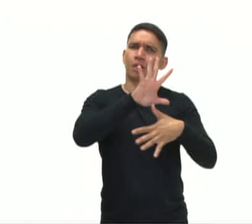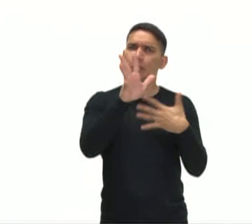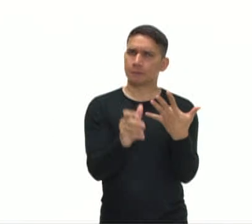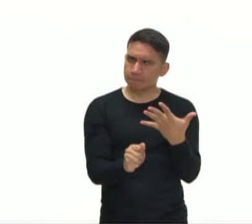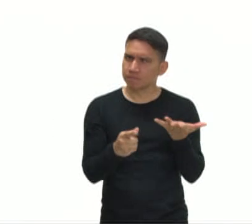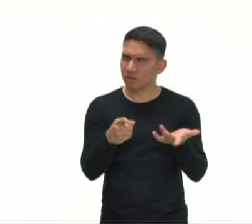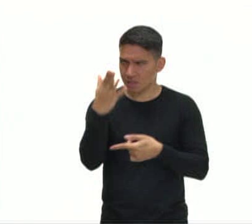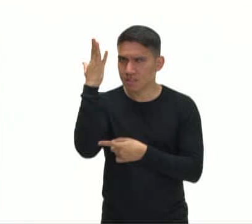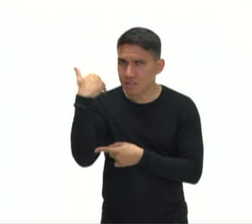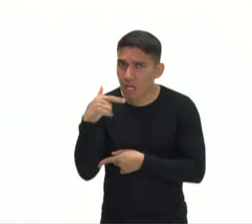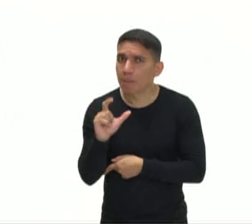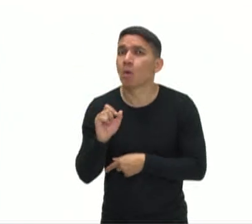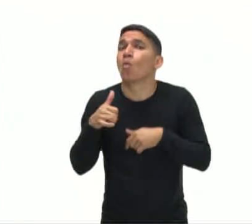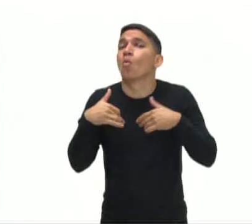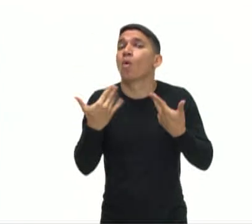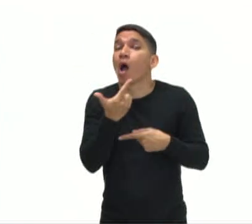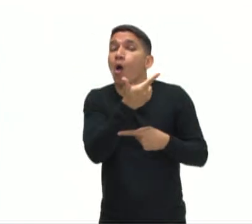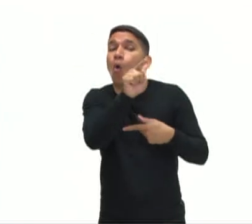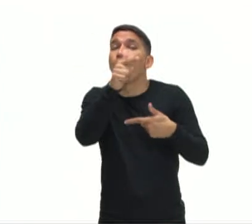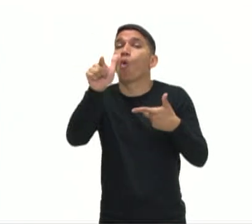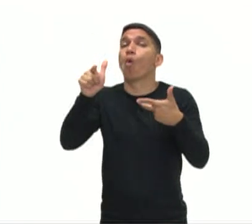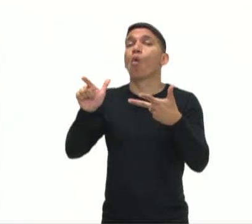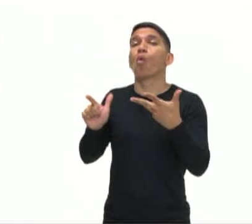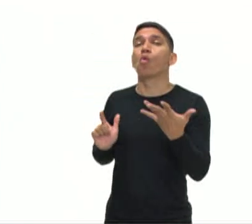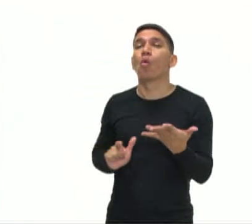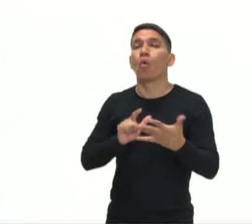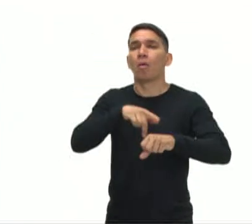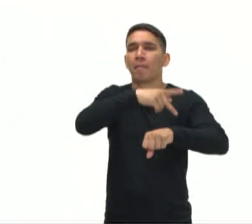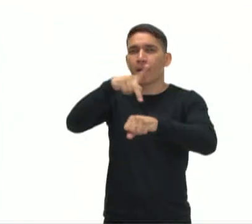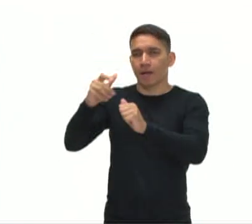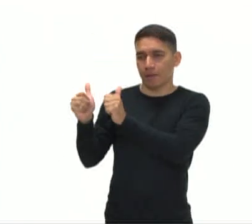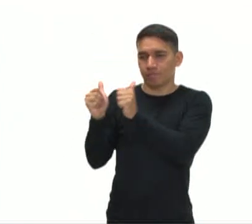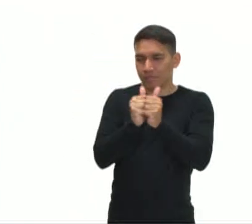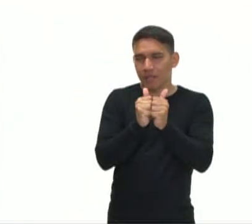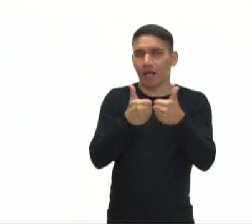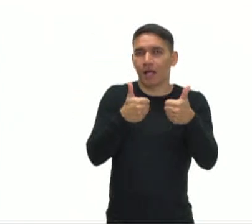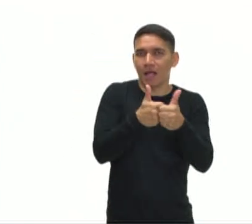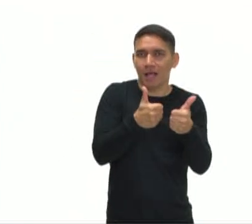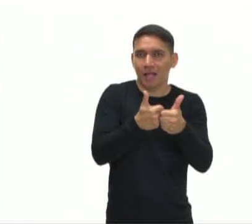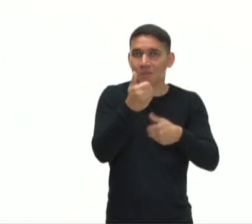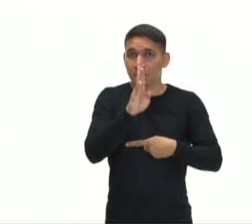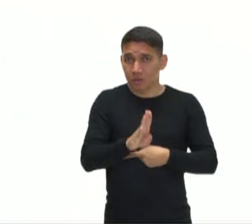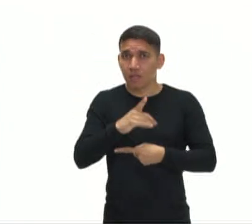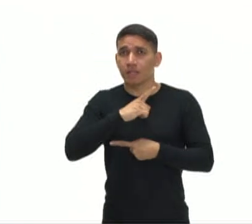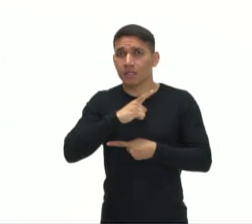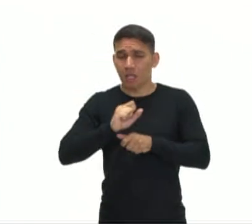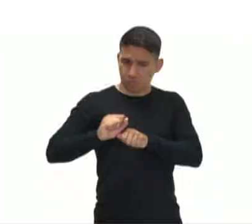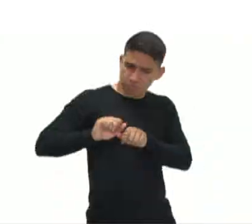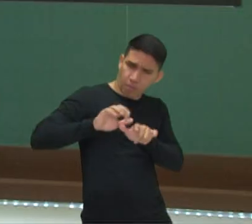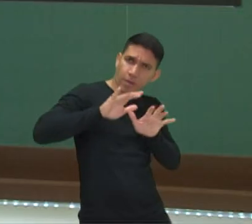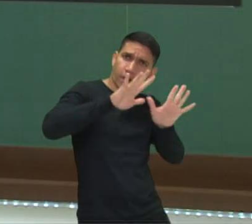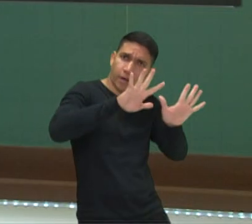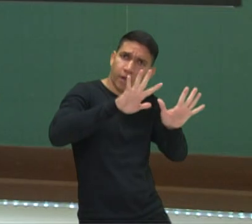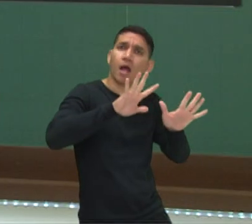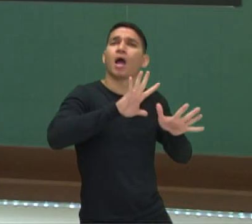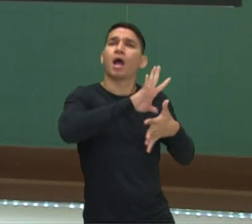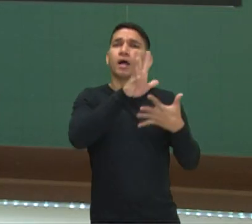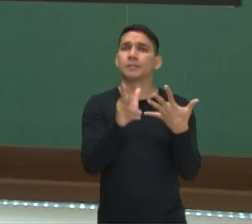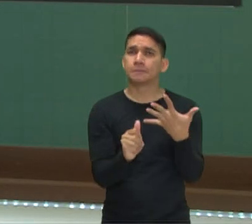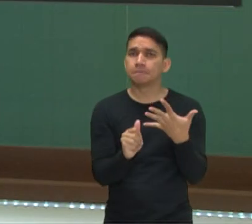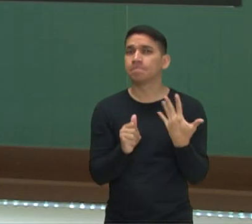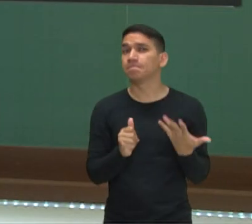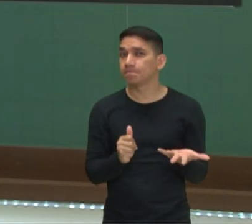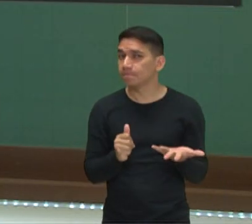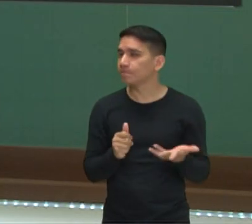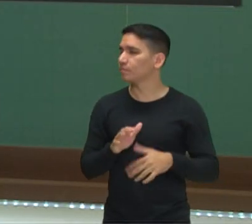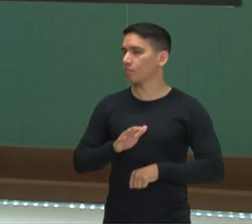Vocês sabem em quais outros países vizinhos do Brasil tem a presença da floresta amazônica?